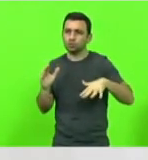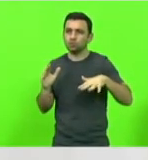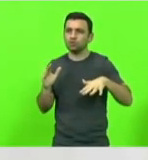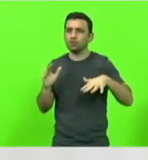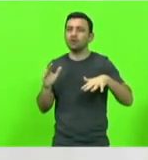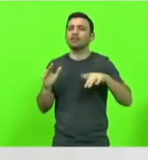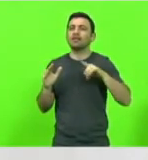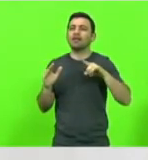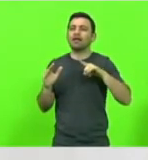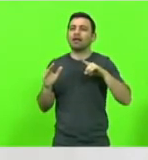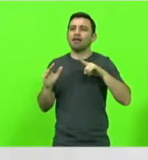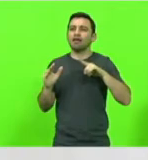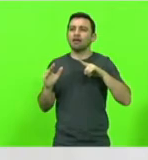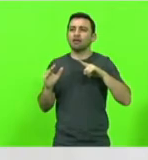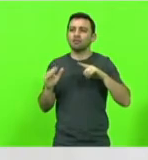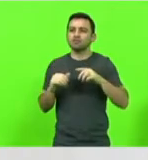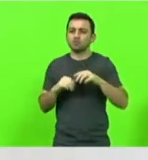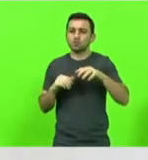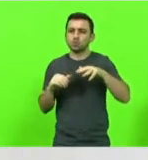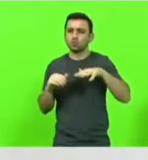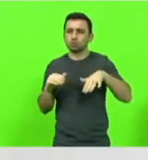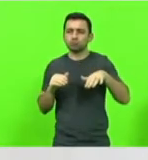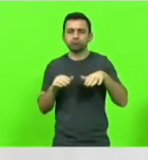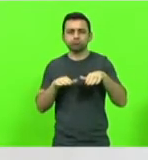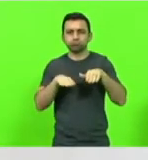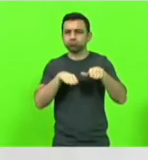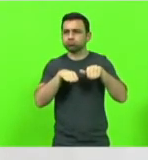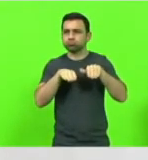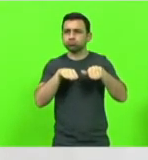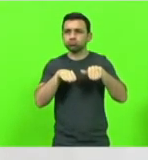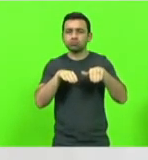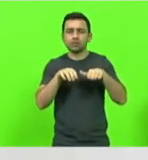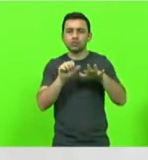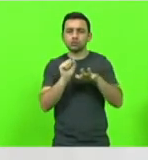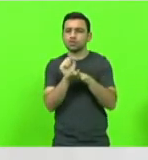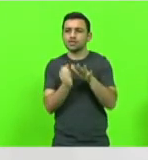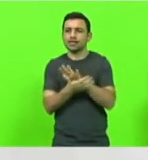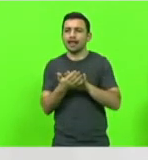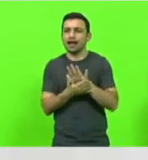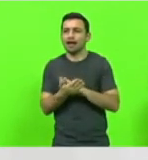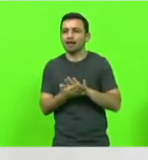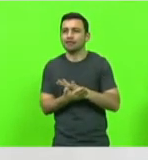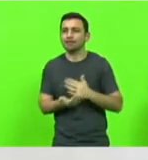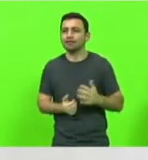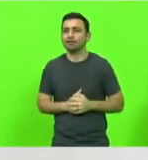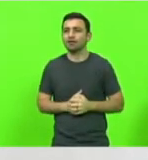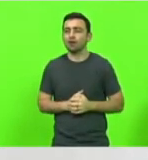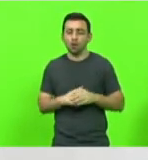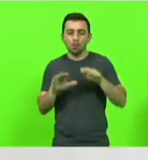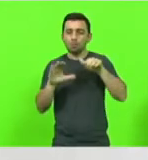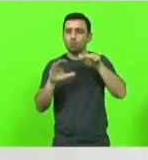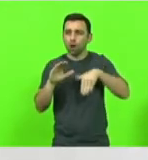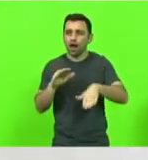trazendo condições de trafegabilidade e insegurança nas rodovias. O buraco não é...